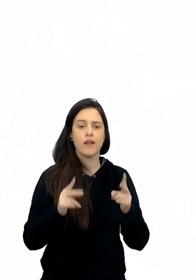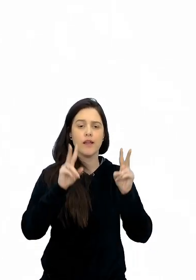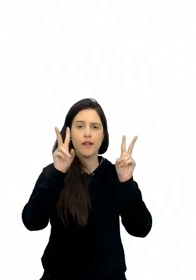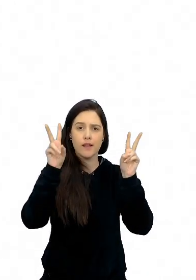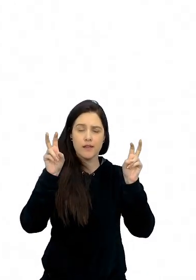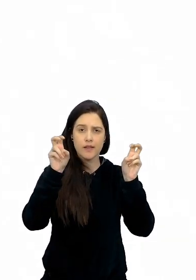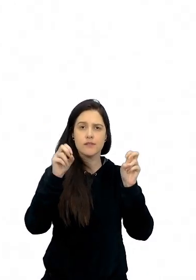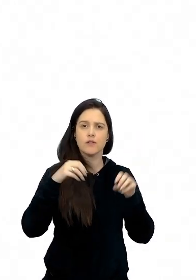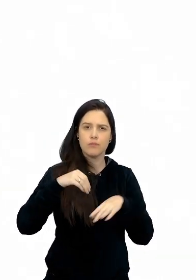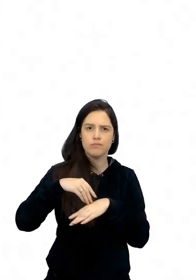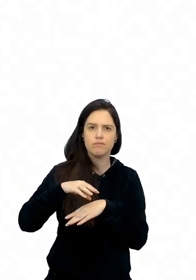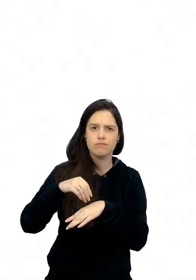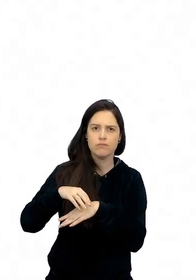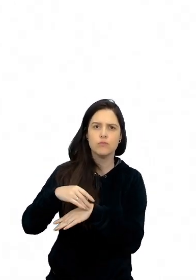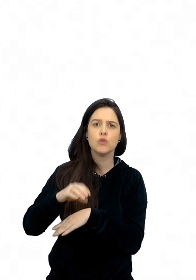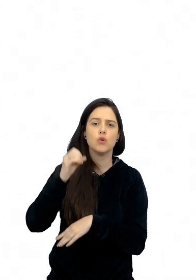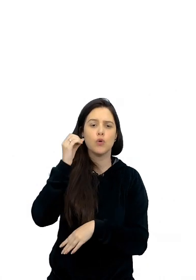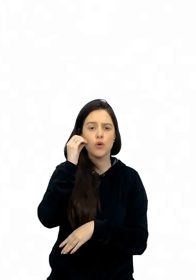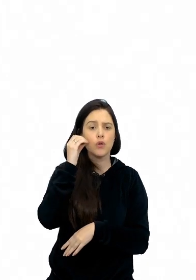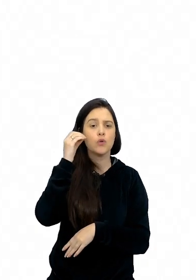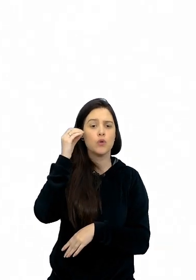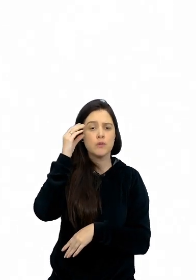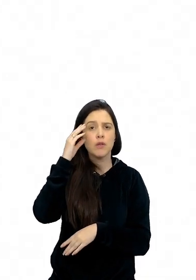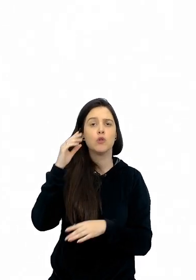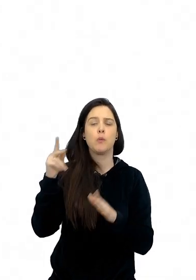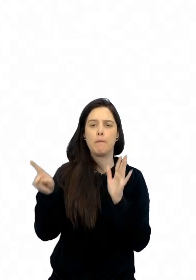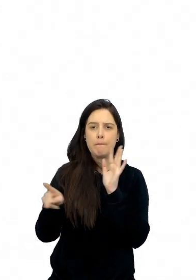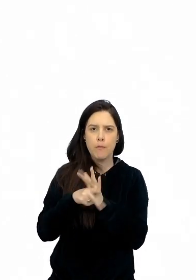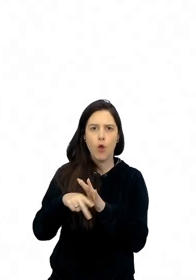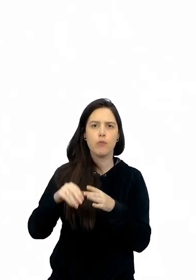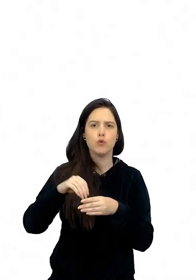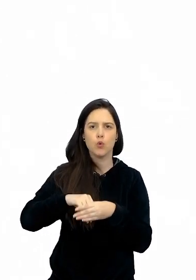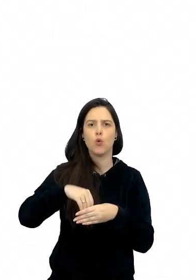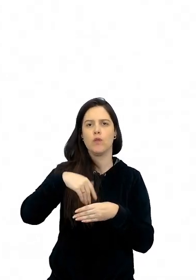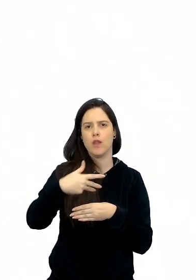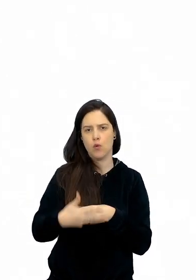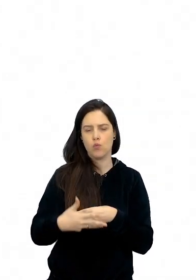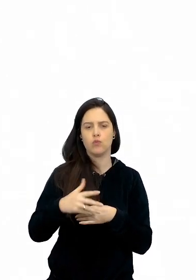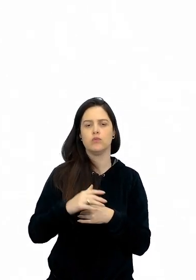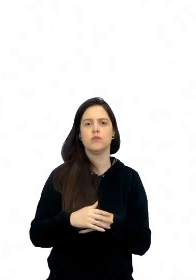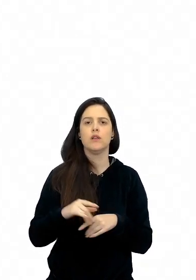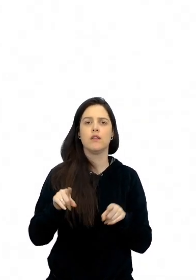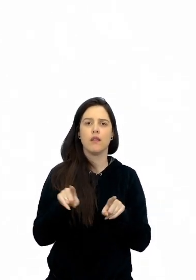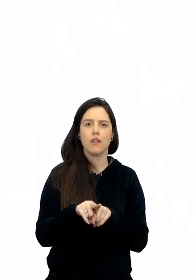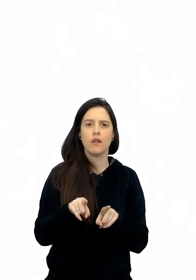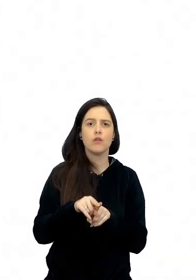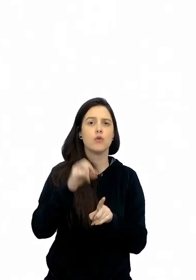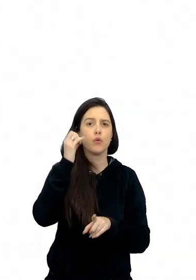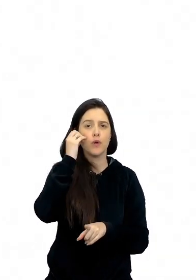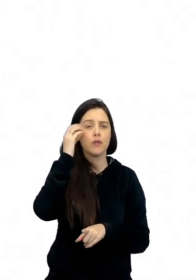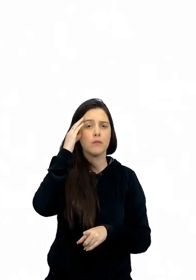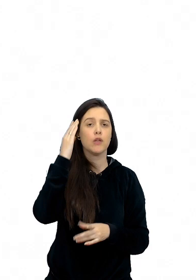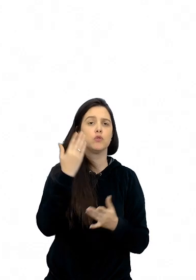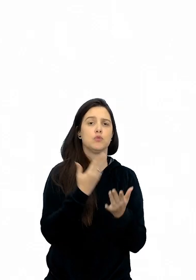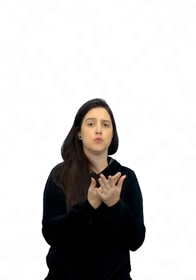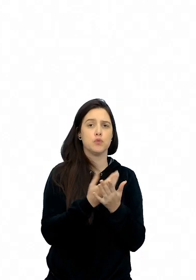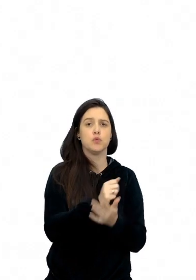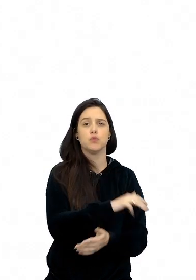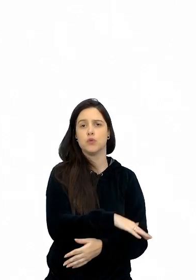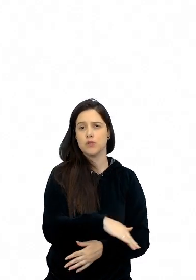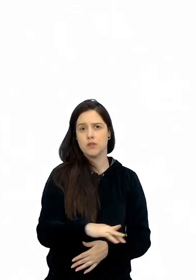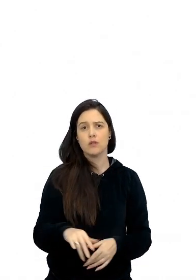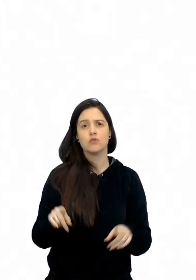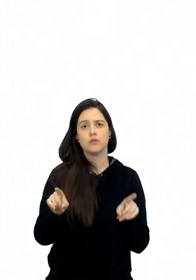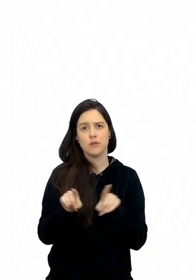tratando aqui do conhecimento do conteúdo e conhecimento, né, dos estudantes, né, e uma das abordagens que a